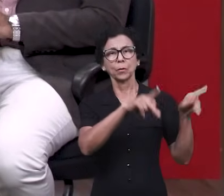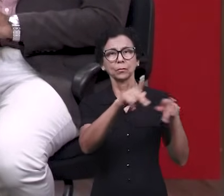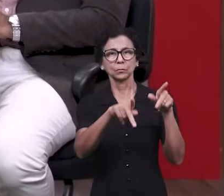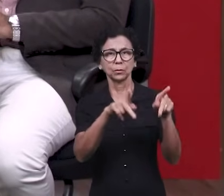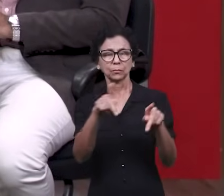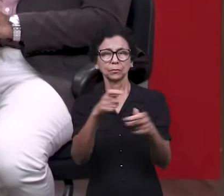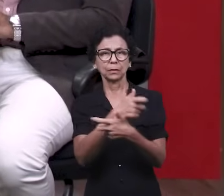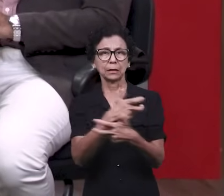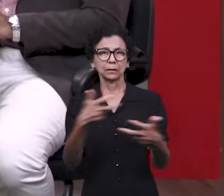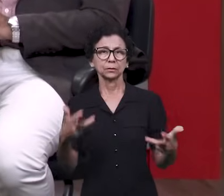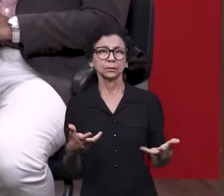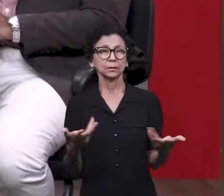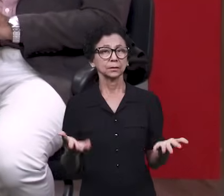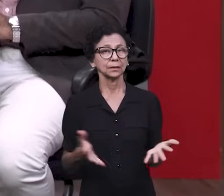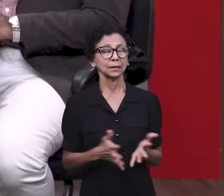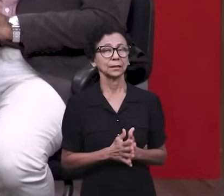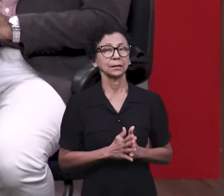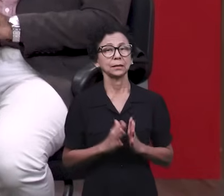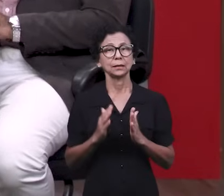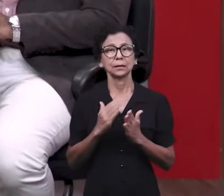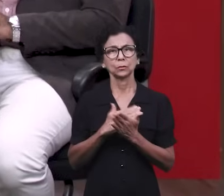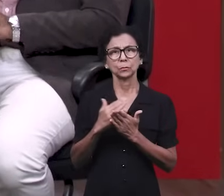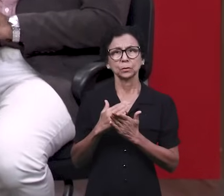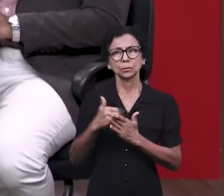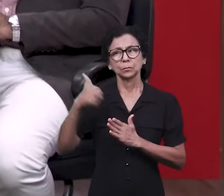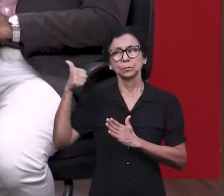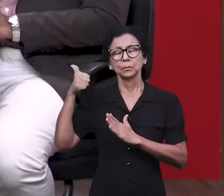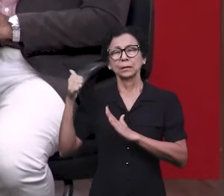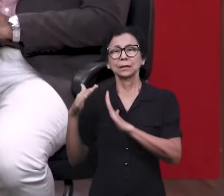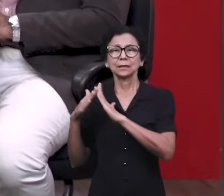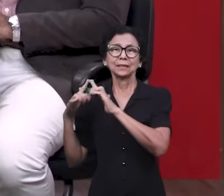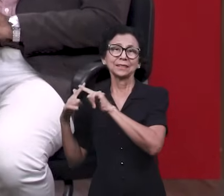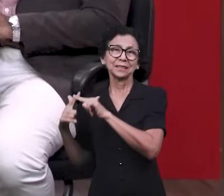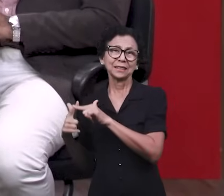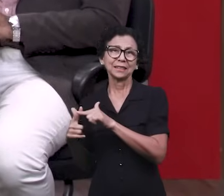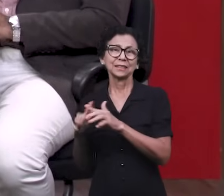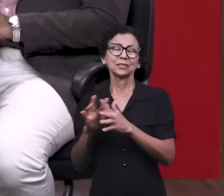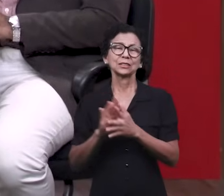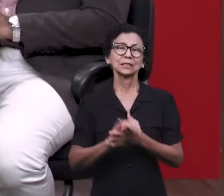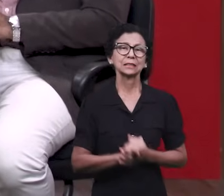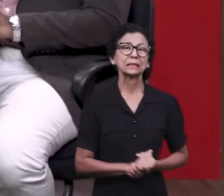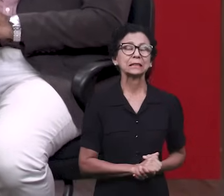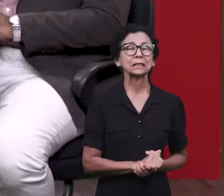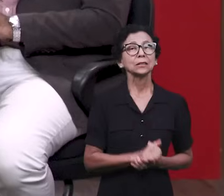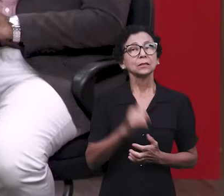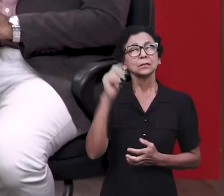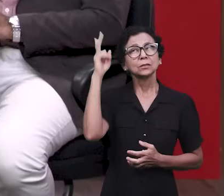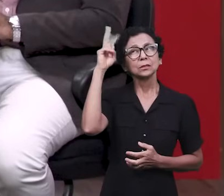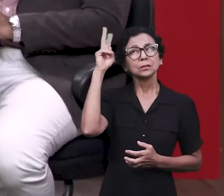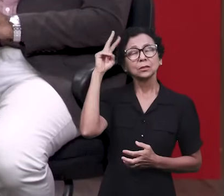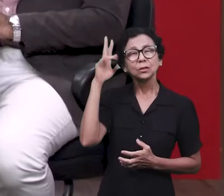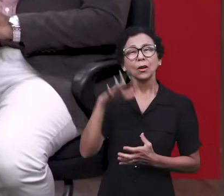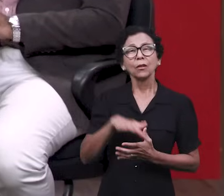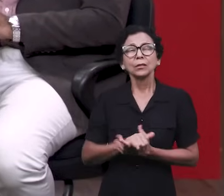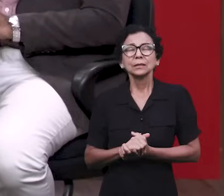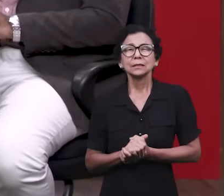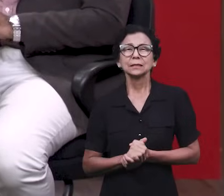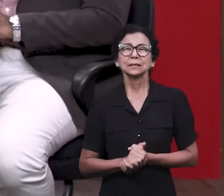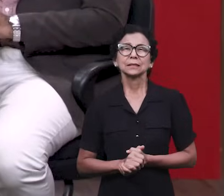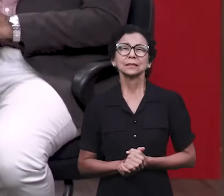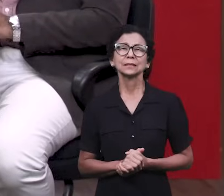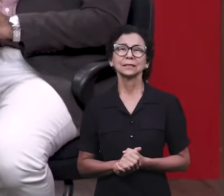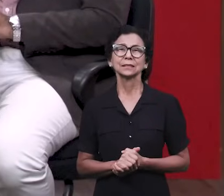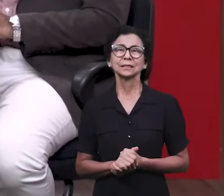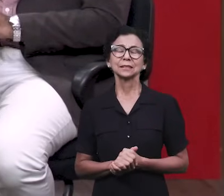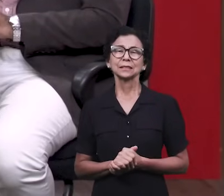primeira igreja. Então, histórias semelhantes, com 2000 anos de diferença aí